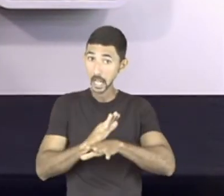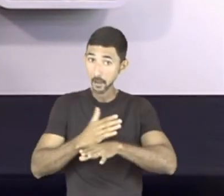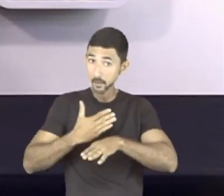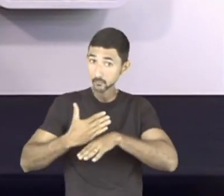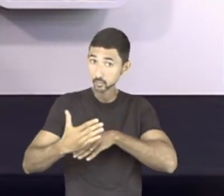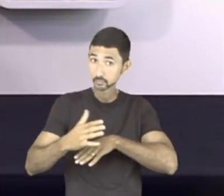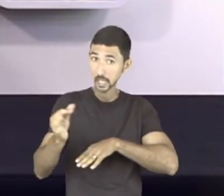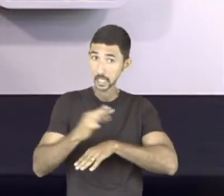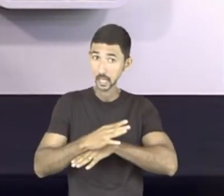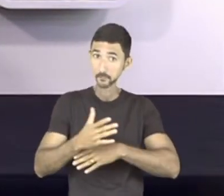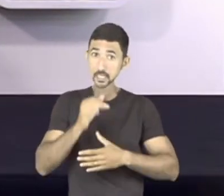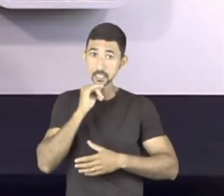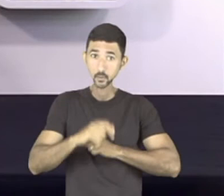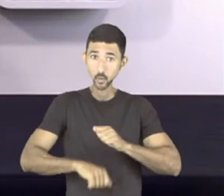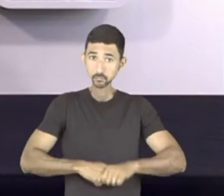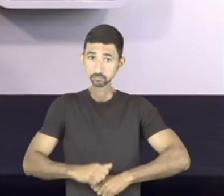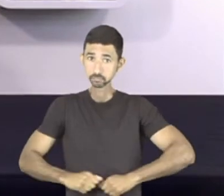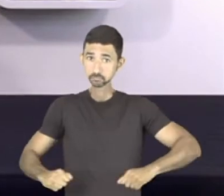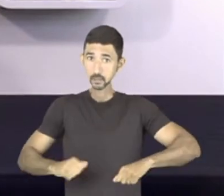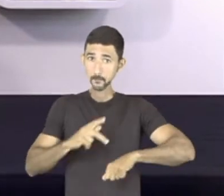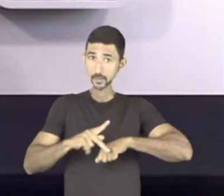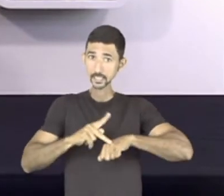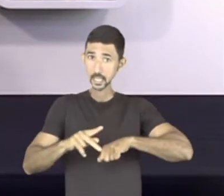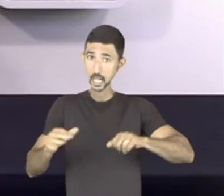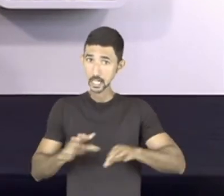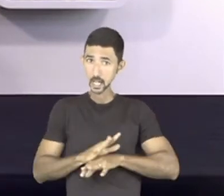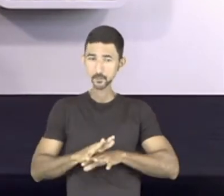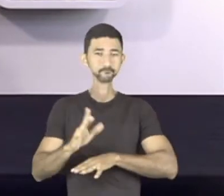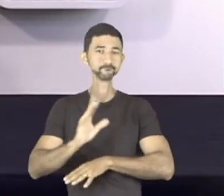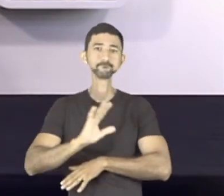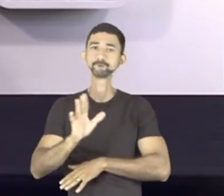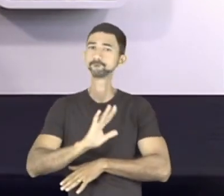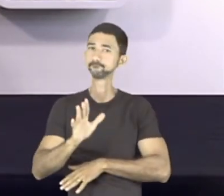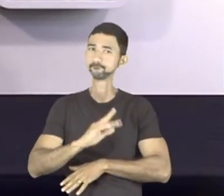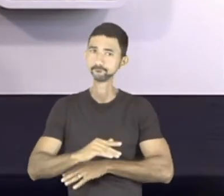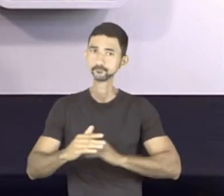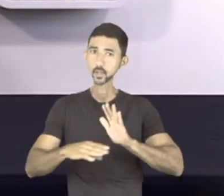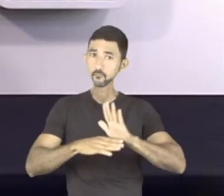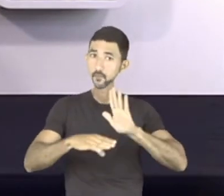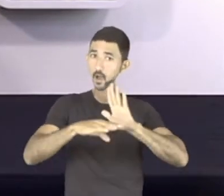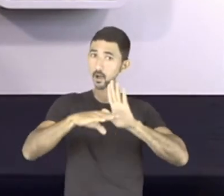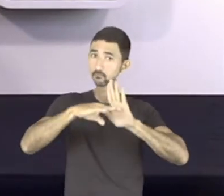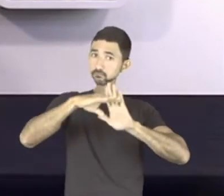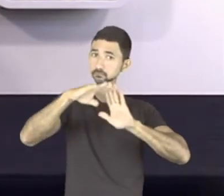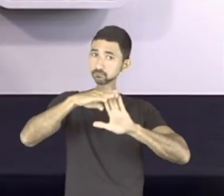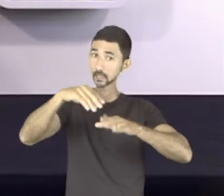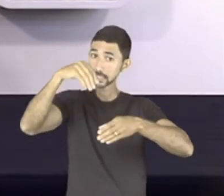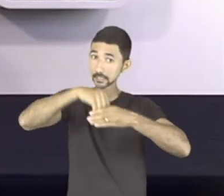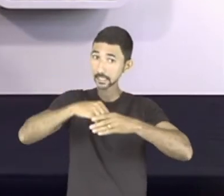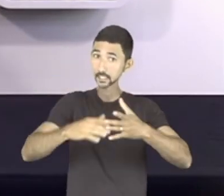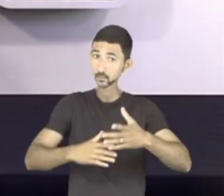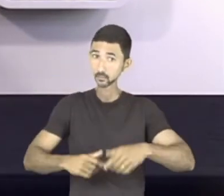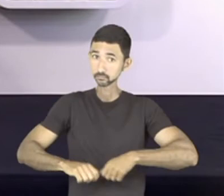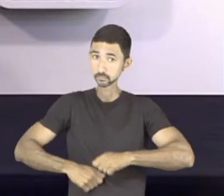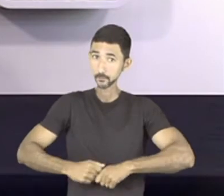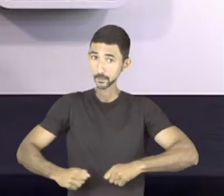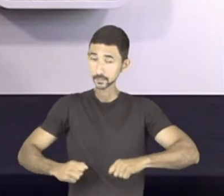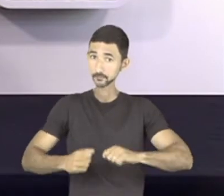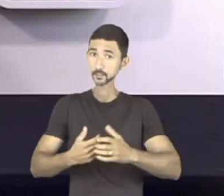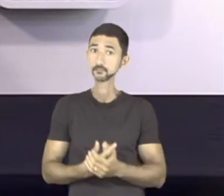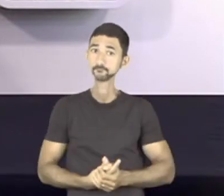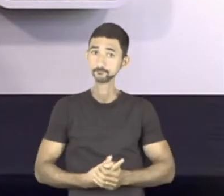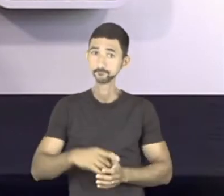não se esgota quando o indivíduo chega na faixa preta. Ele tem níveis ali dentro da faixa preta chamado de